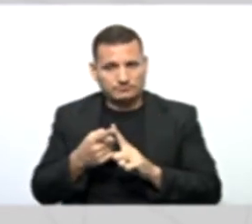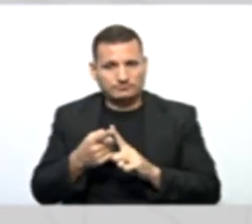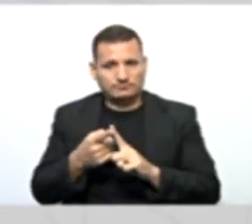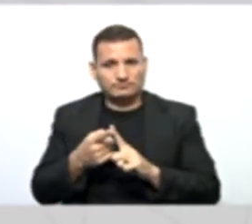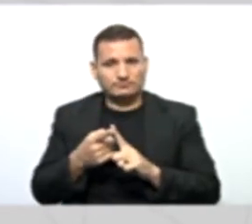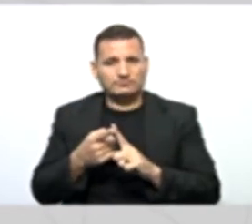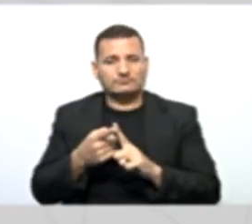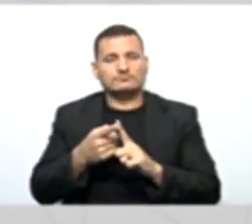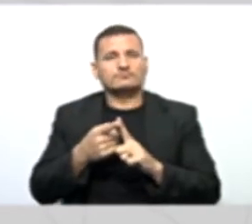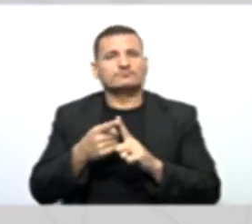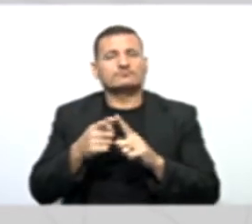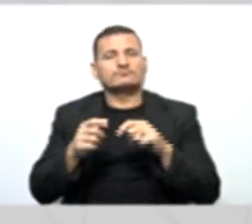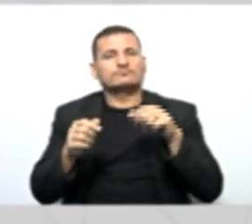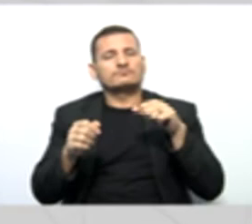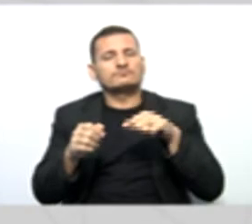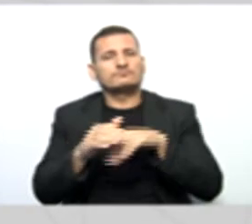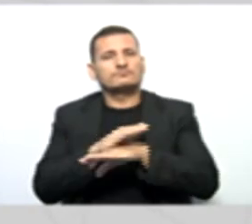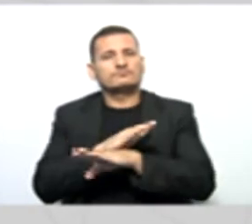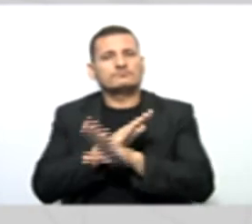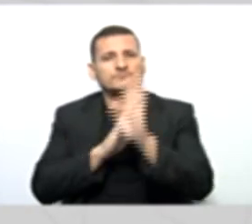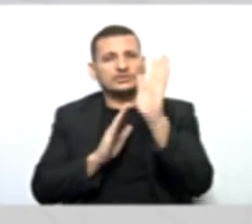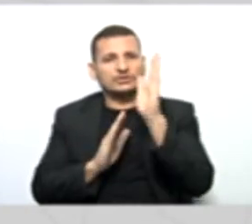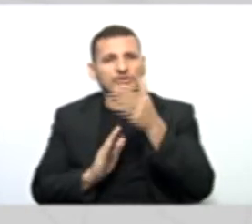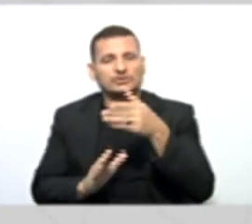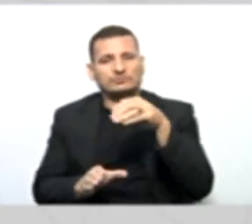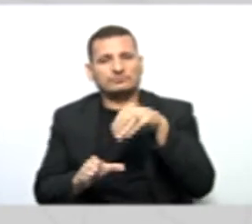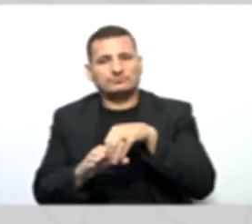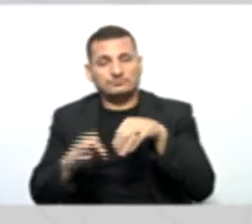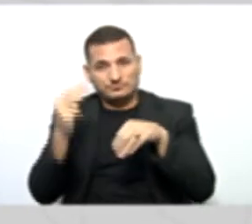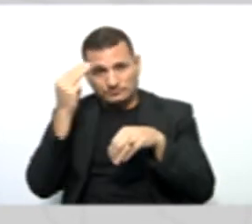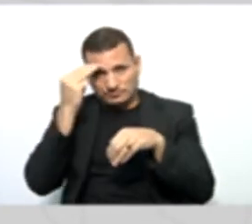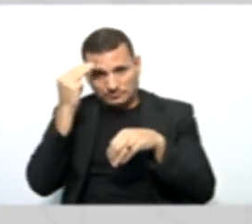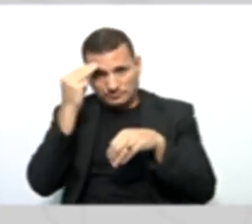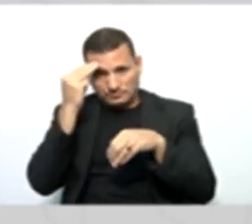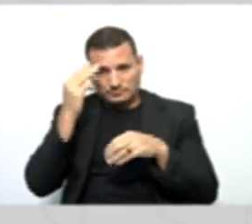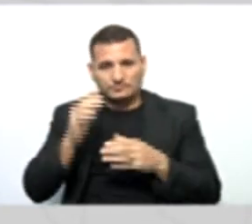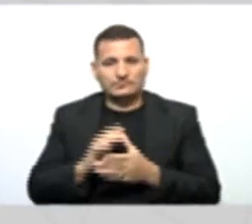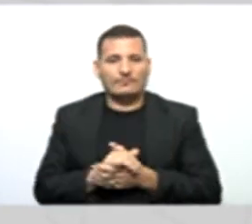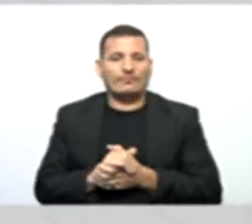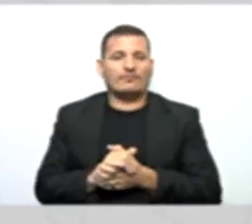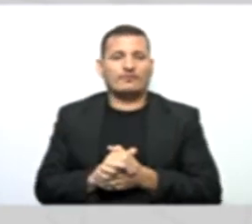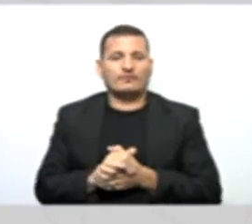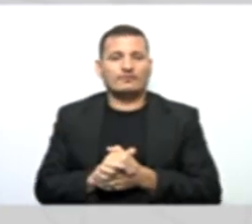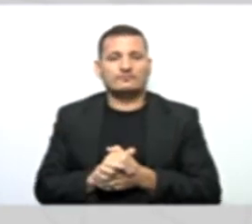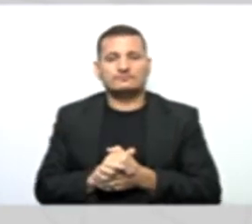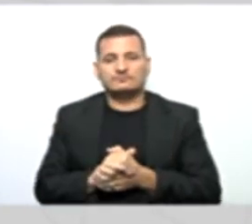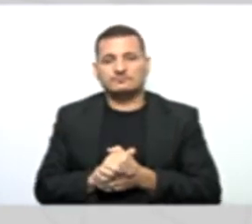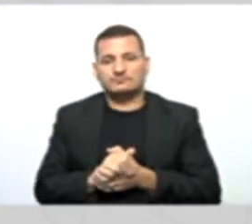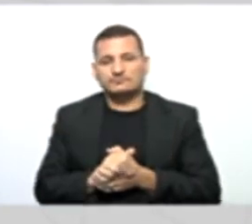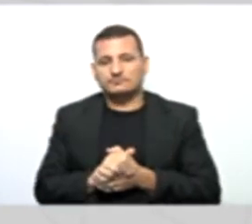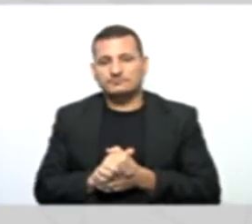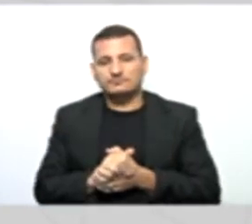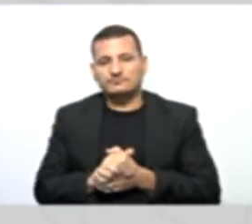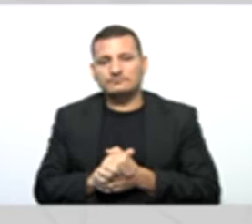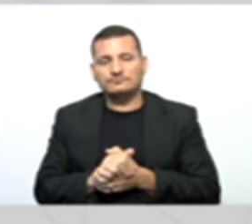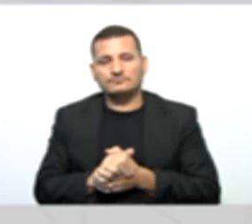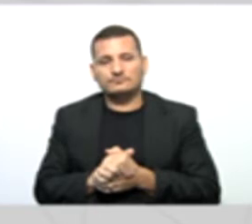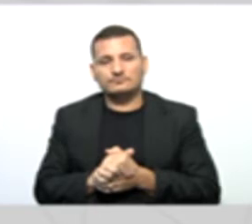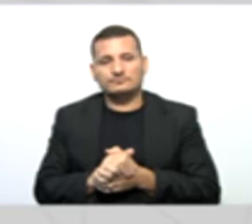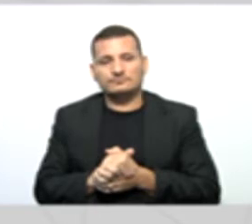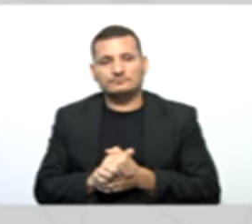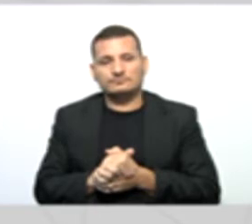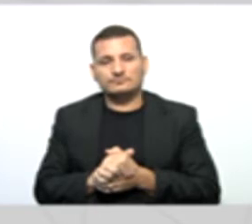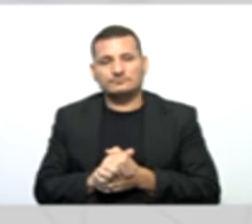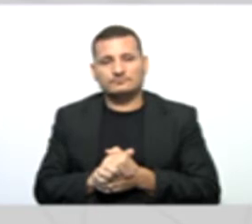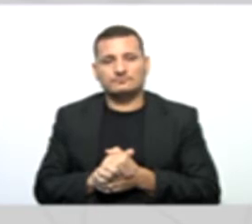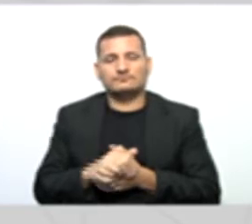objeto armazenado diretamente na memória. Pessoal, questão de prova. Beleza? Questão de prova. é